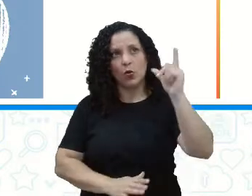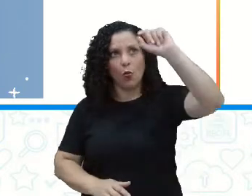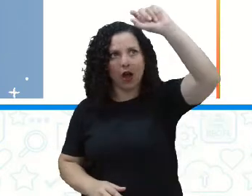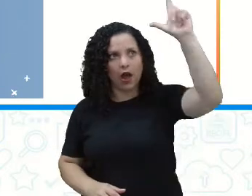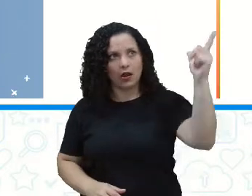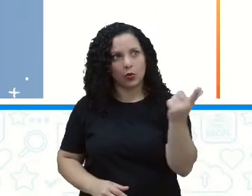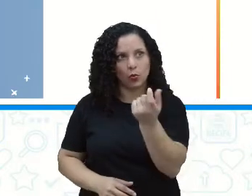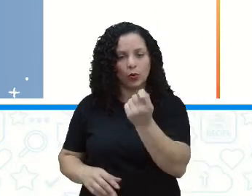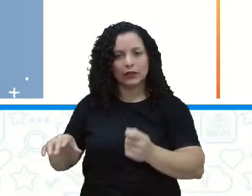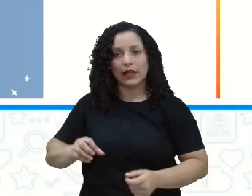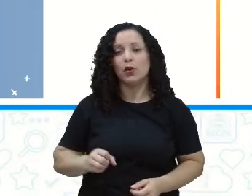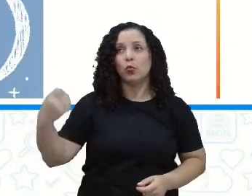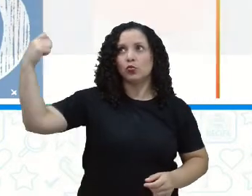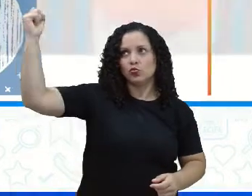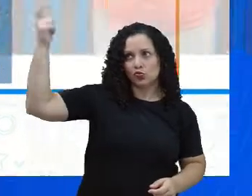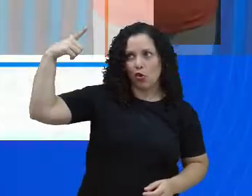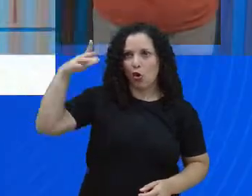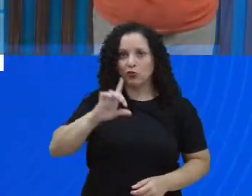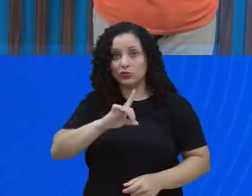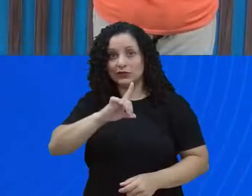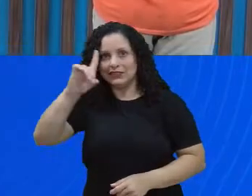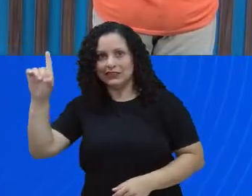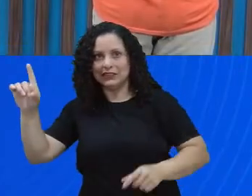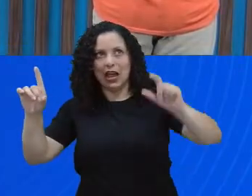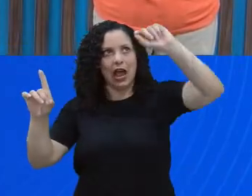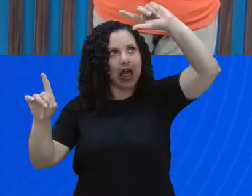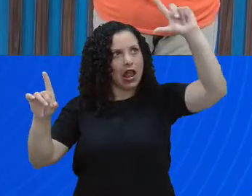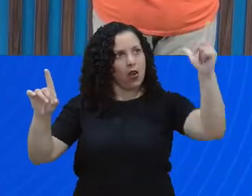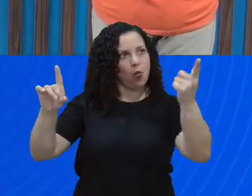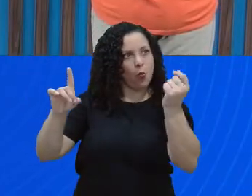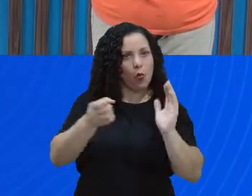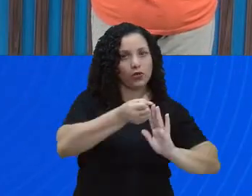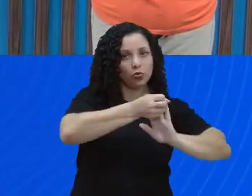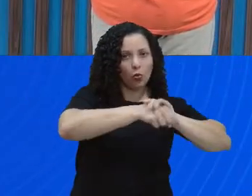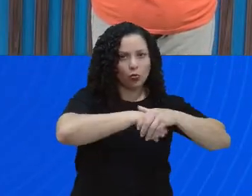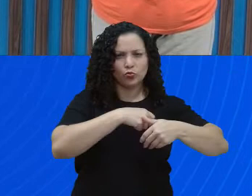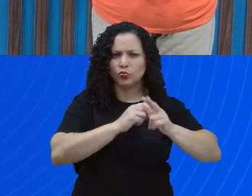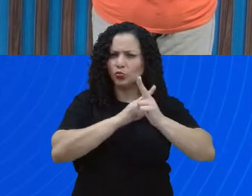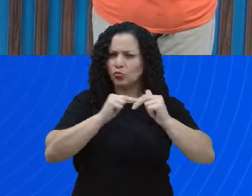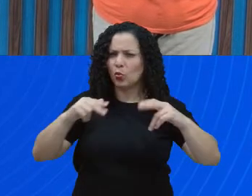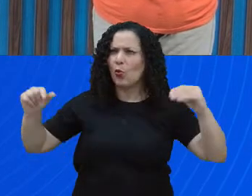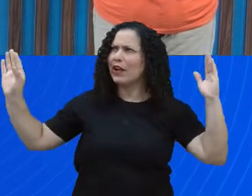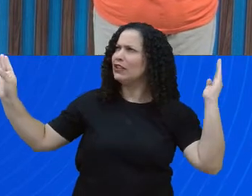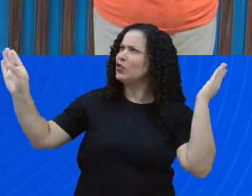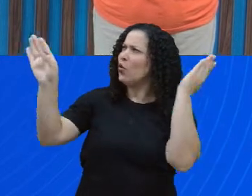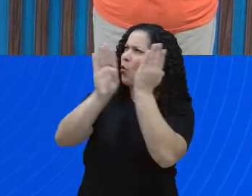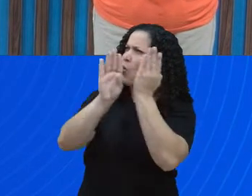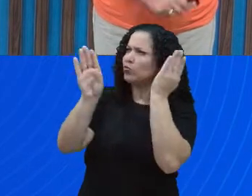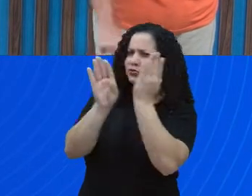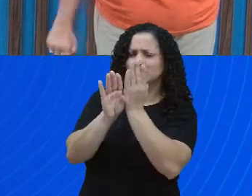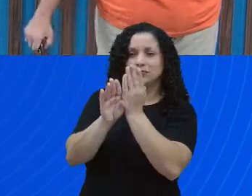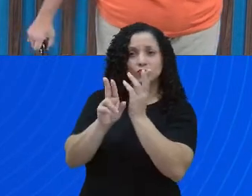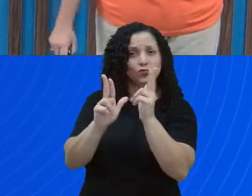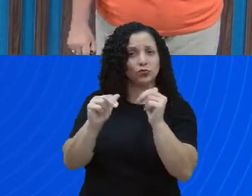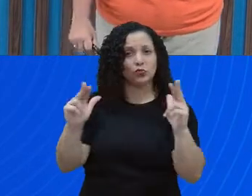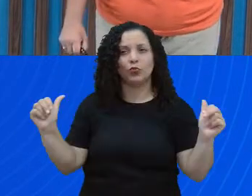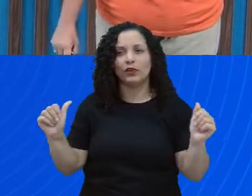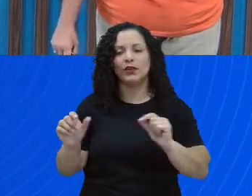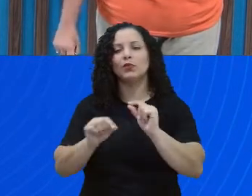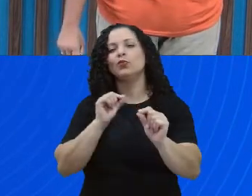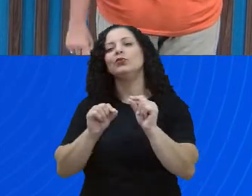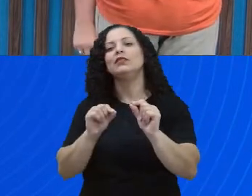dia e a lua de noite, e eles nunca se encontravam. O que será que fizeram para que eles se